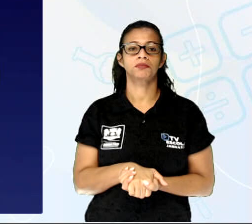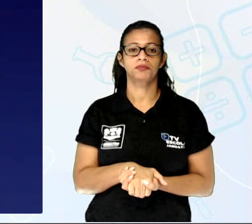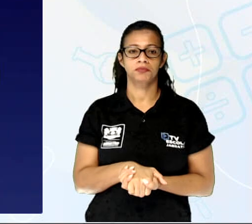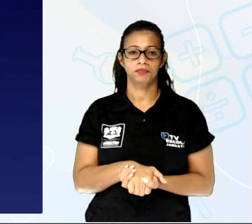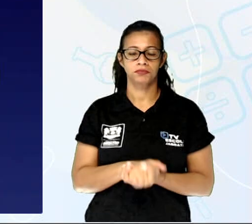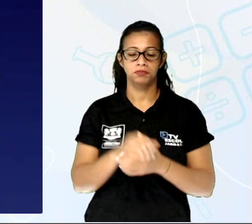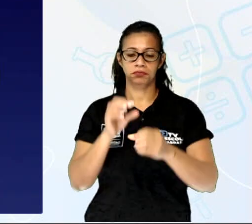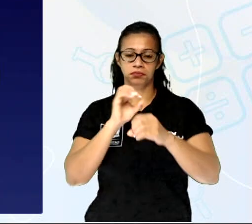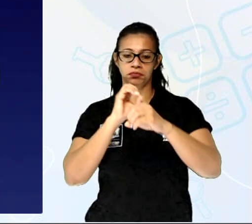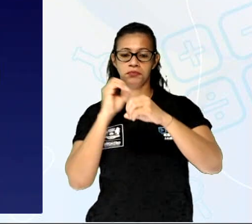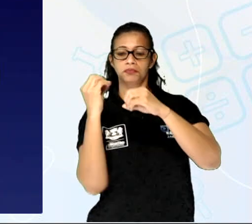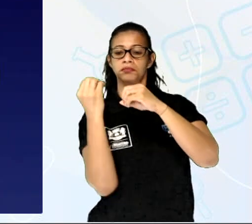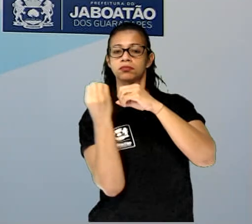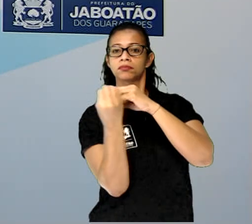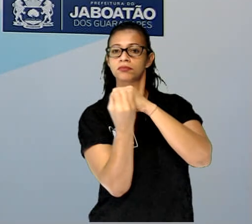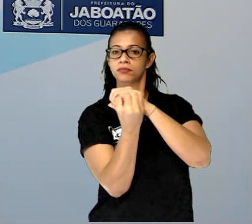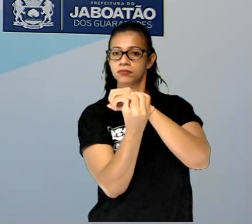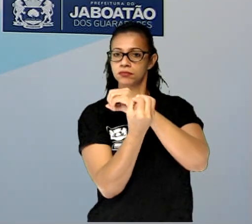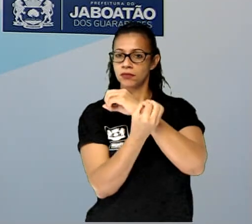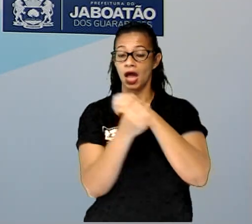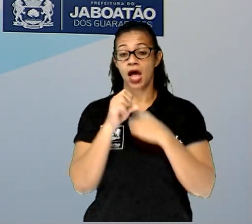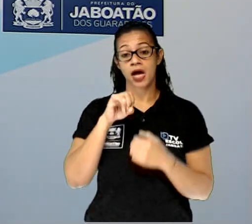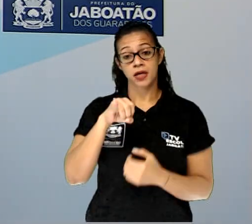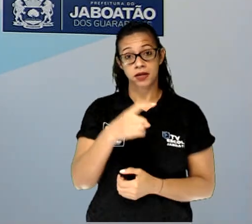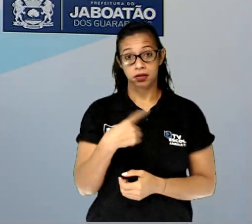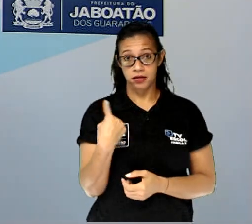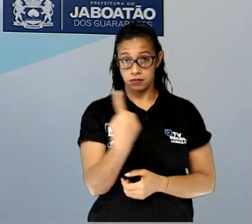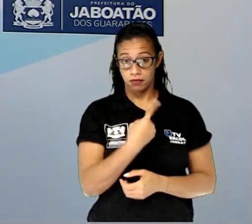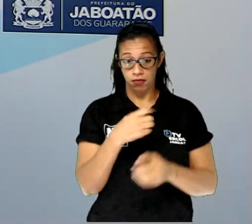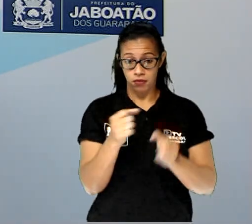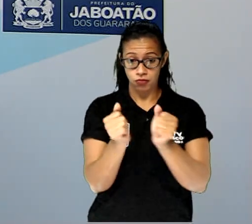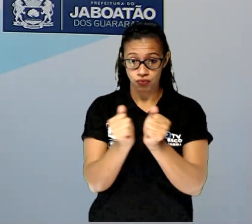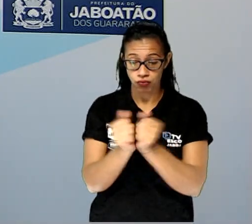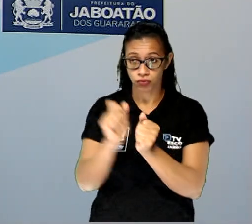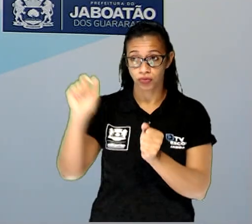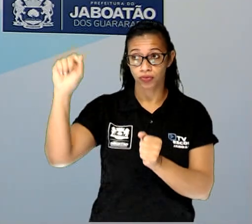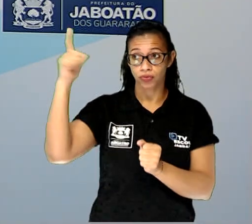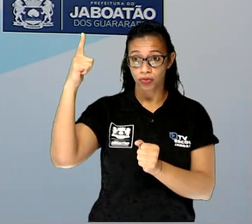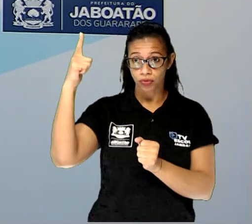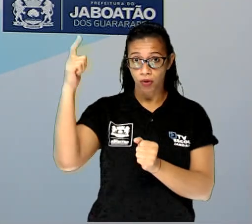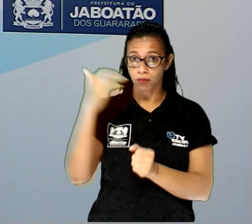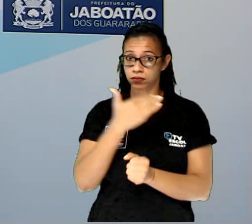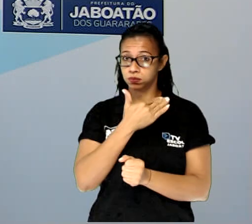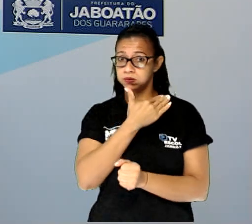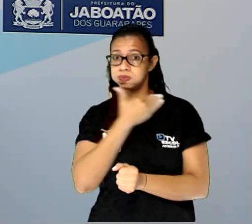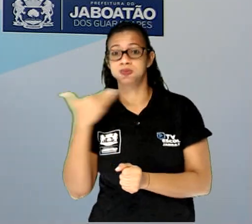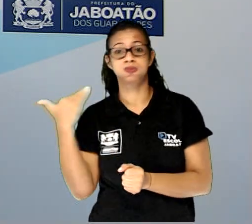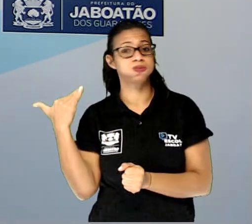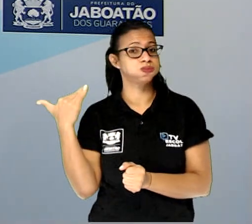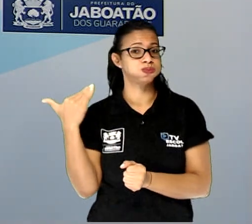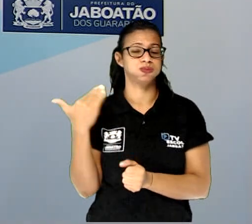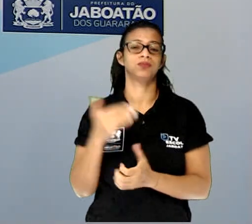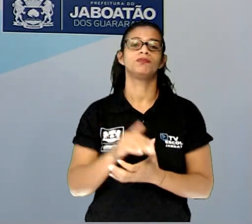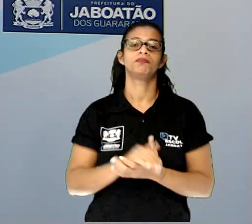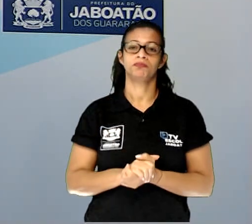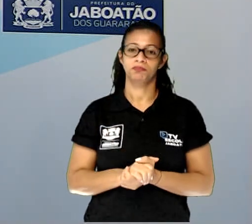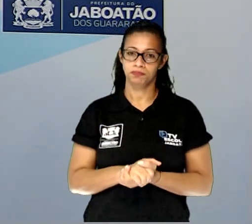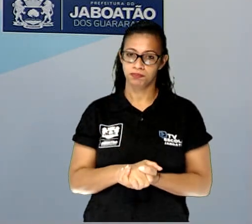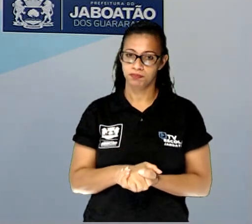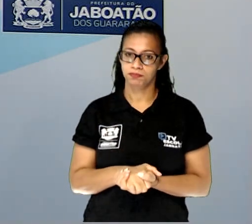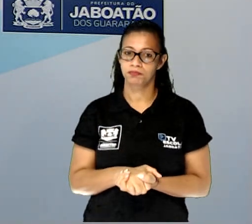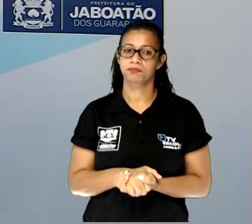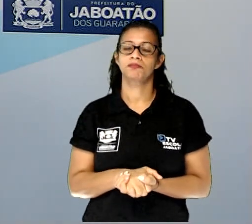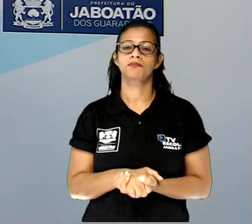ciência, se estivéssemos mais próximo do Sol, não haveria vida. Se estivéssemos mais distantes do Sol, a vida também não